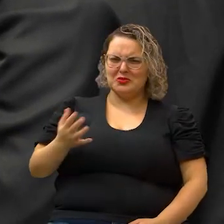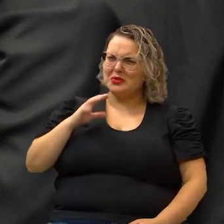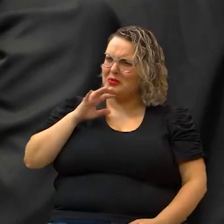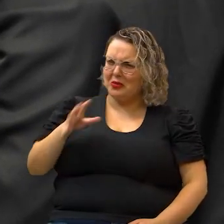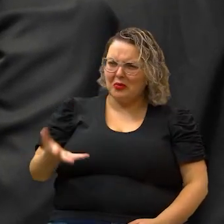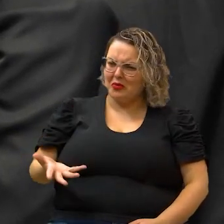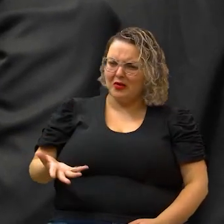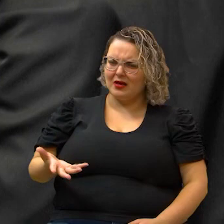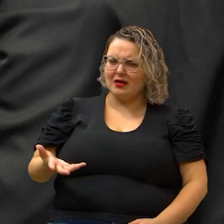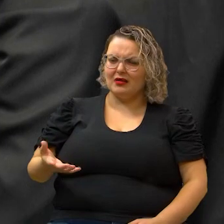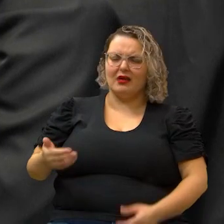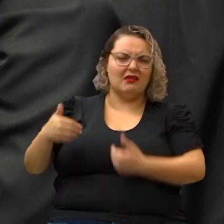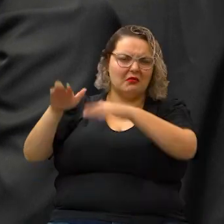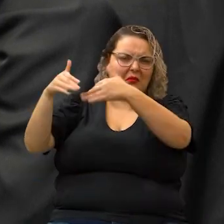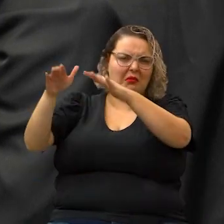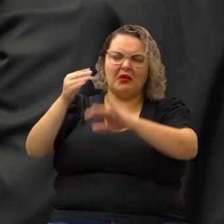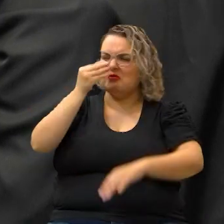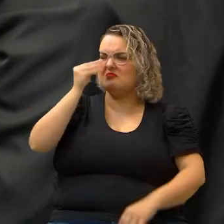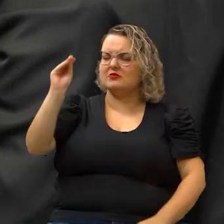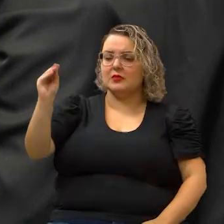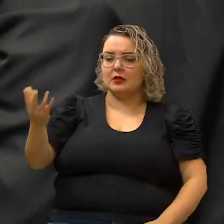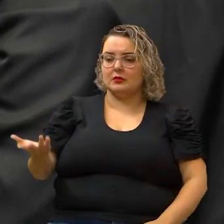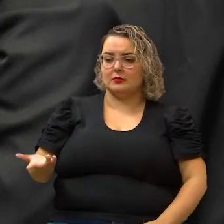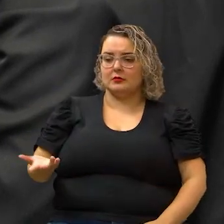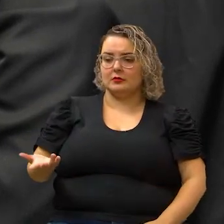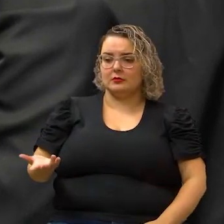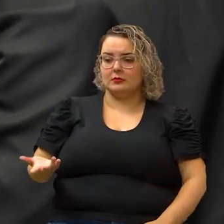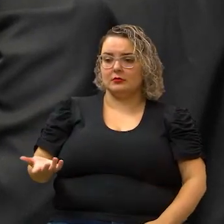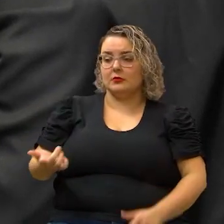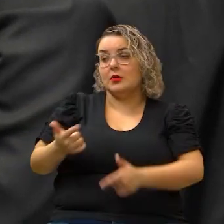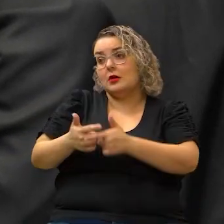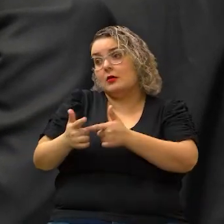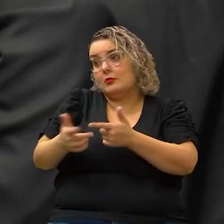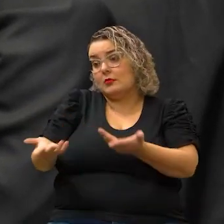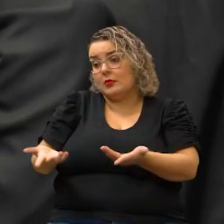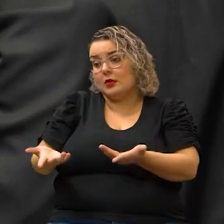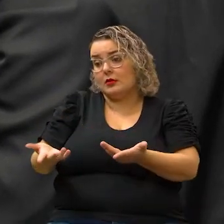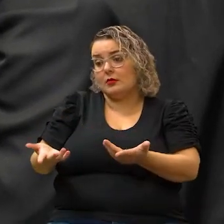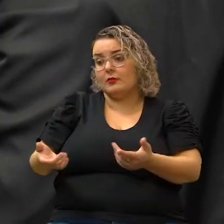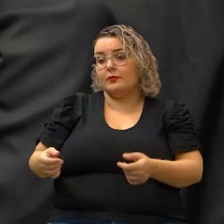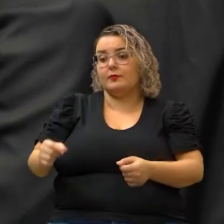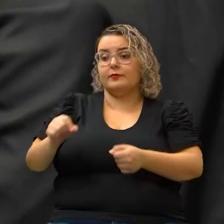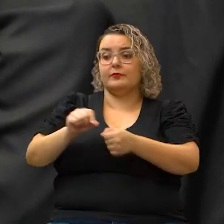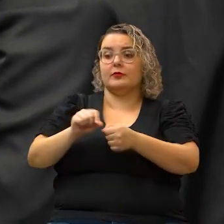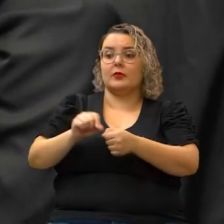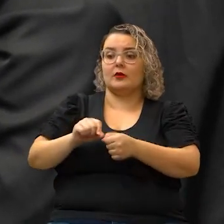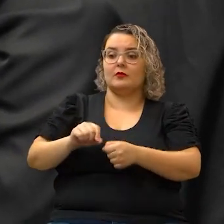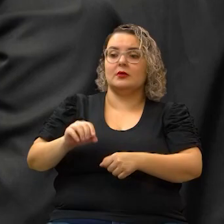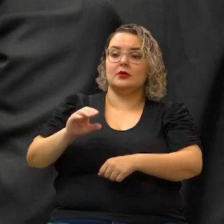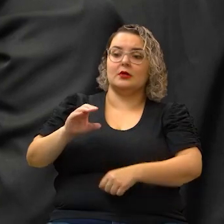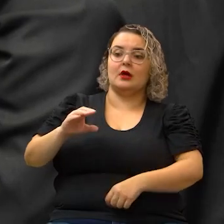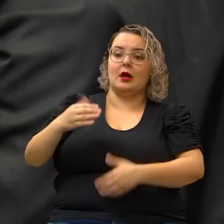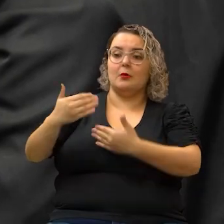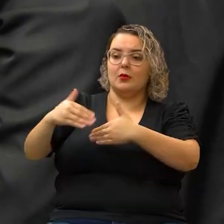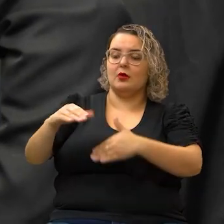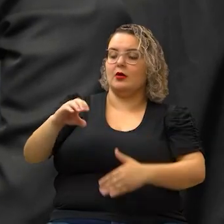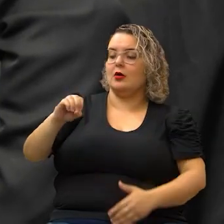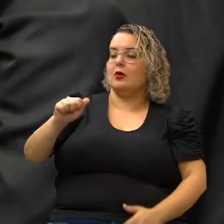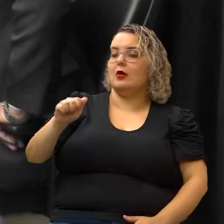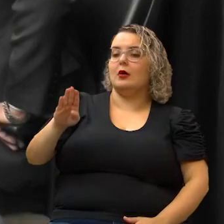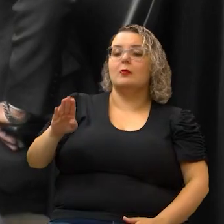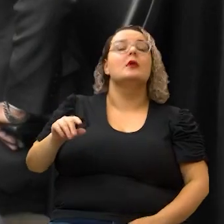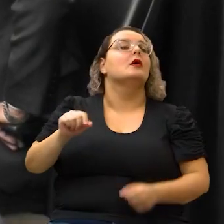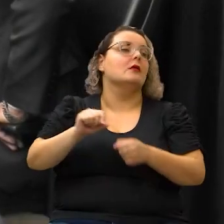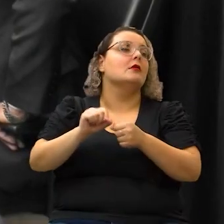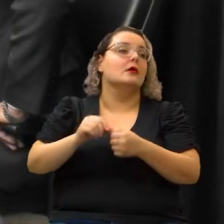assim? E deixou eu falando sozinho. Eu falei, bom, se esse é o problema, então eu fui e fiz o curso da OAB. Aliás, fiz a prova da